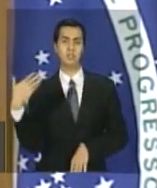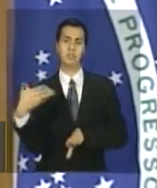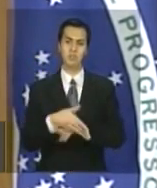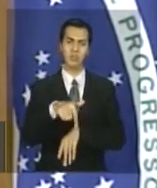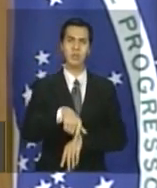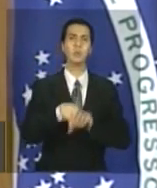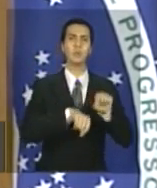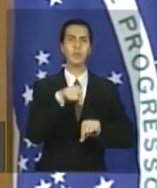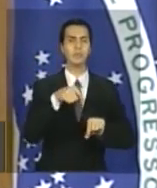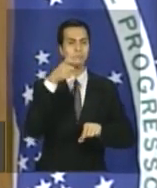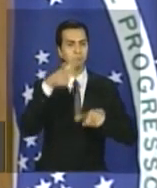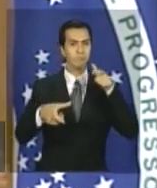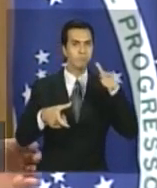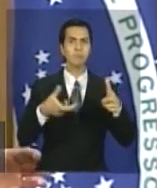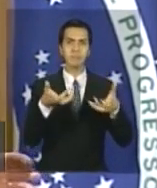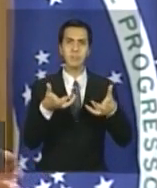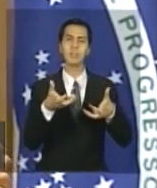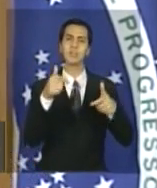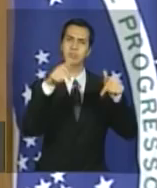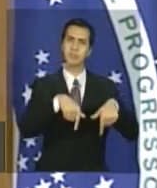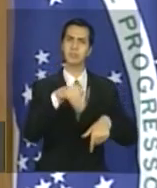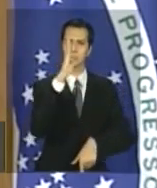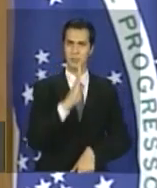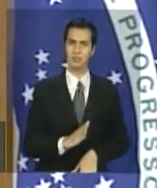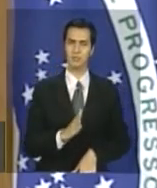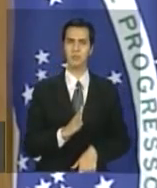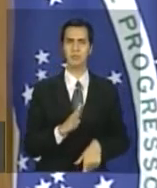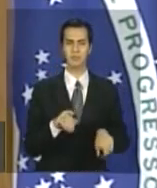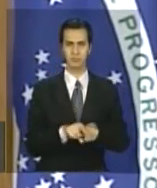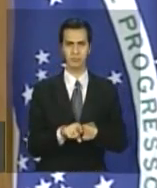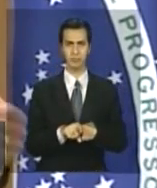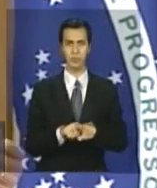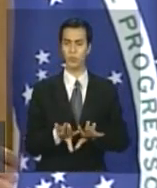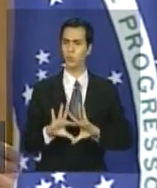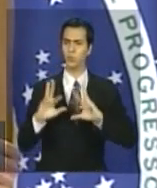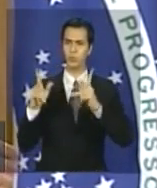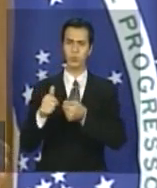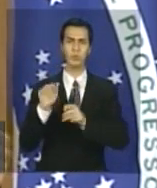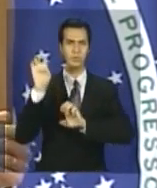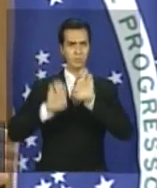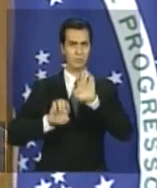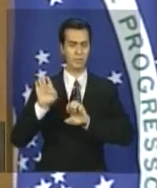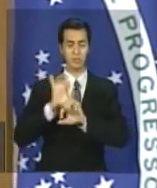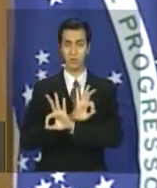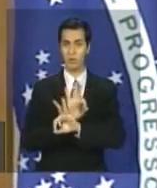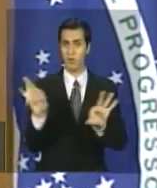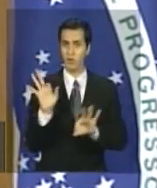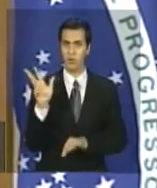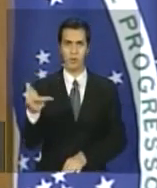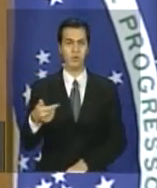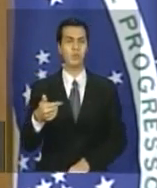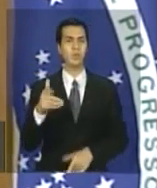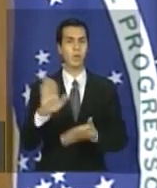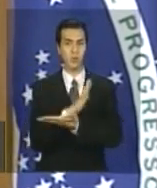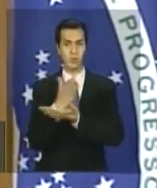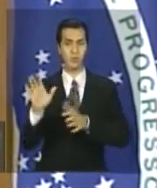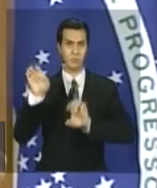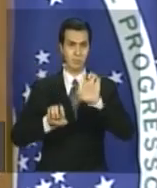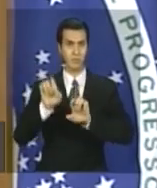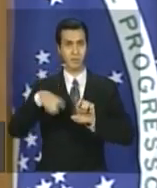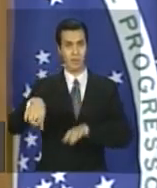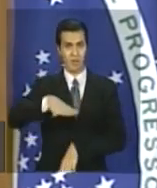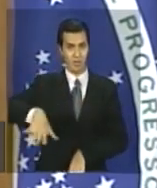Brasil. Todas elas são empresas de alta qualidade, inclusive algumas empresas da área de